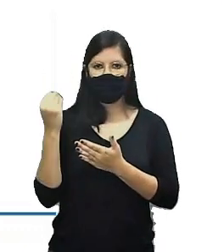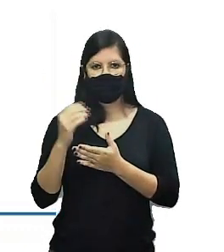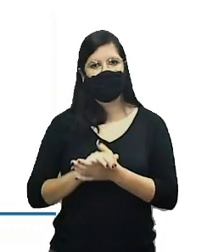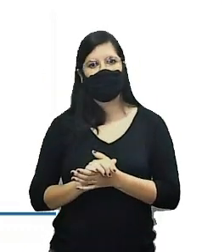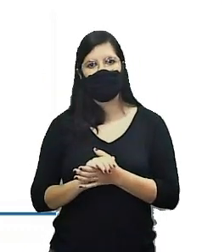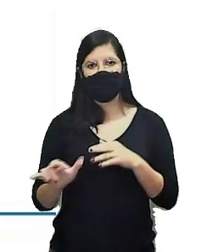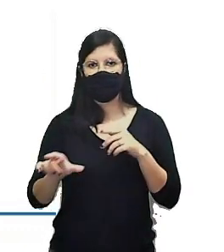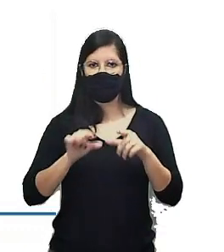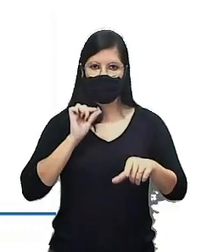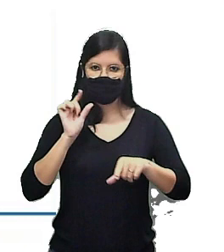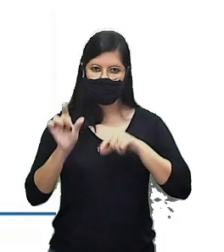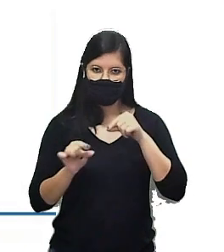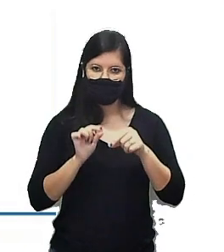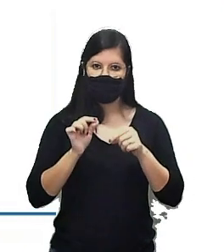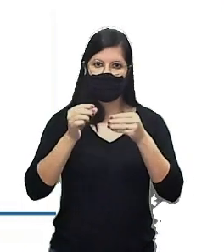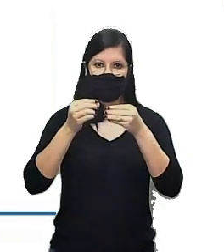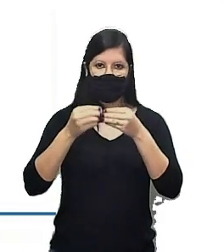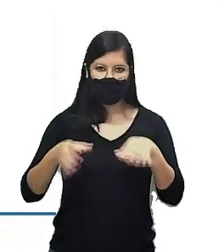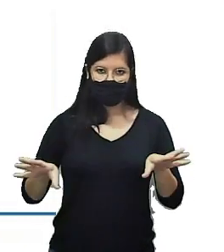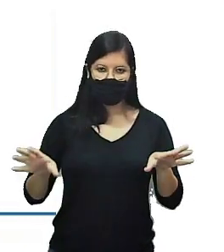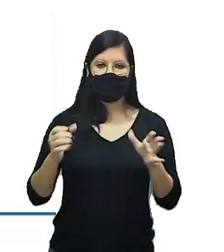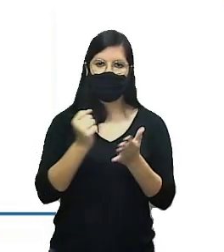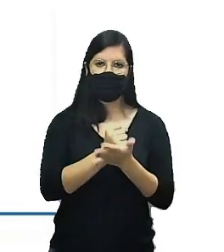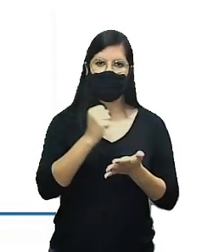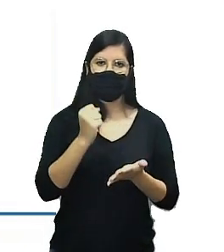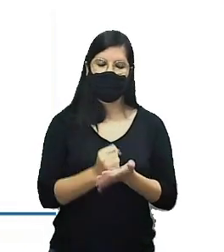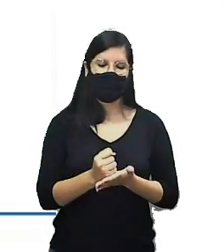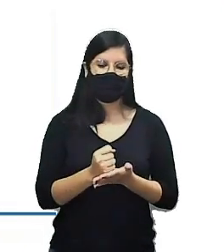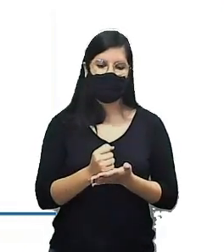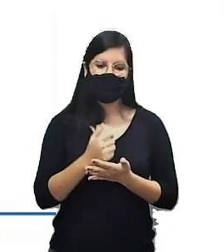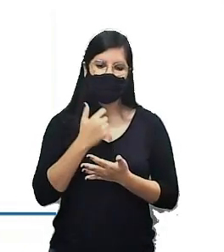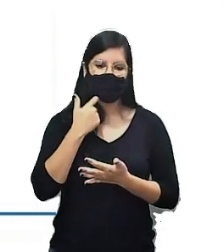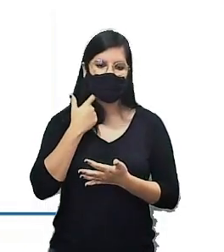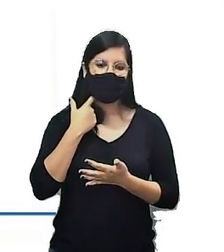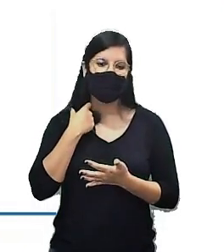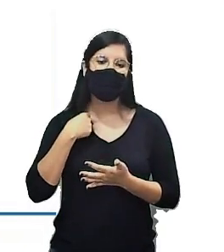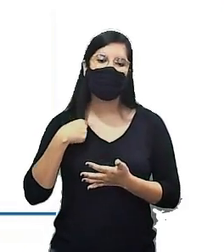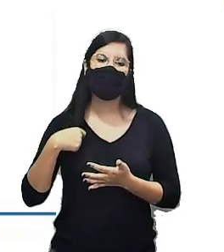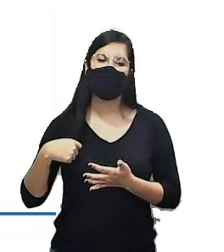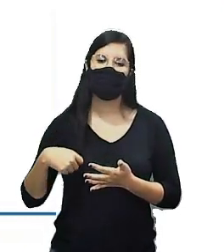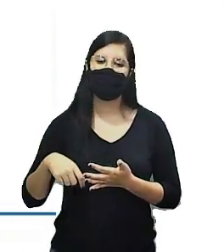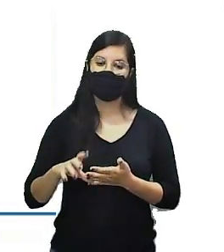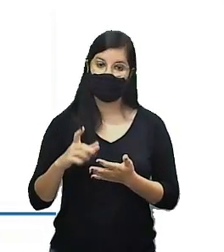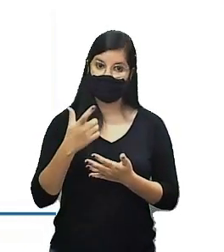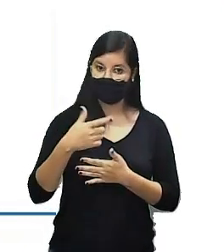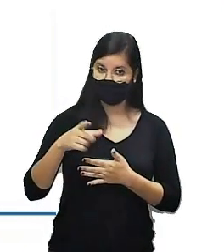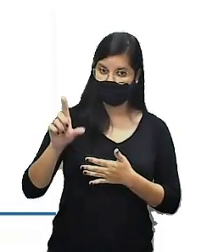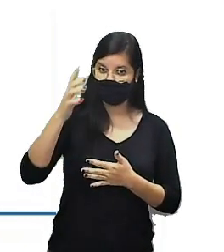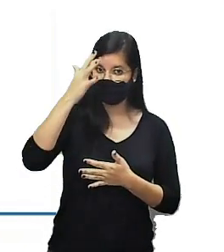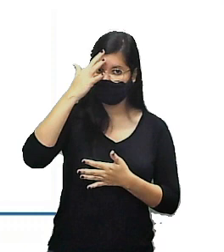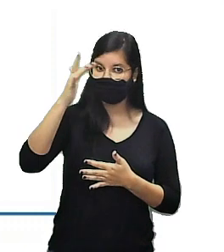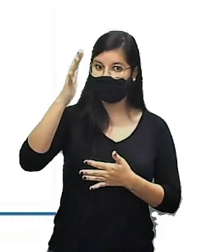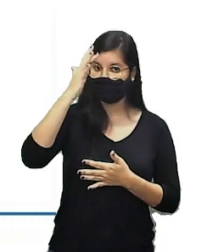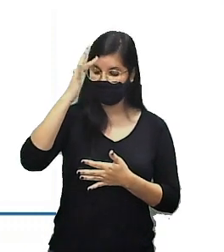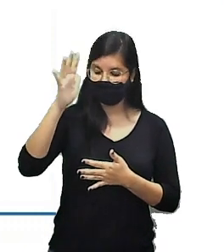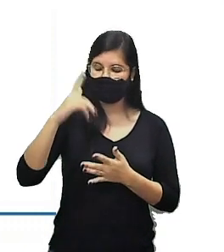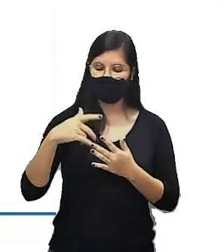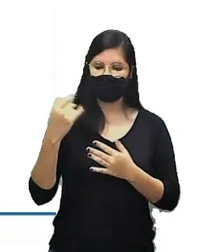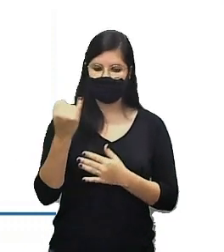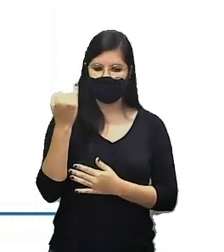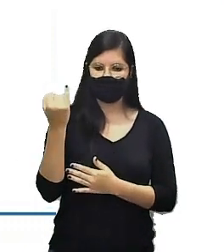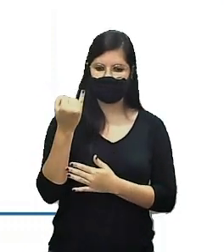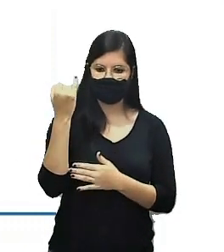de escolhas, a partir de descartes de documentos. Aí a gente destaca um outro pensador, um outro teórico importante